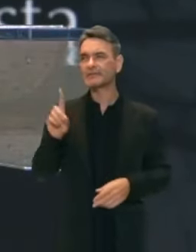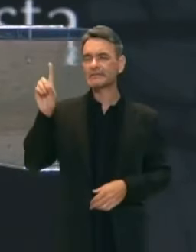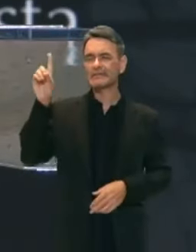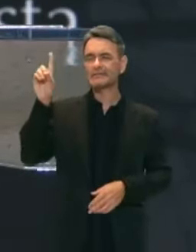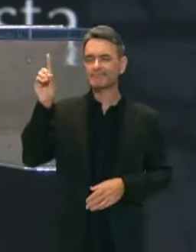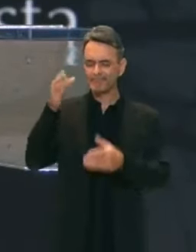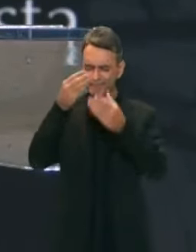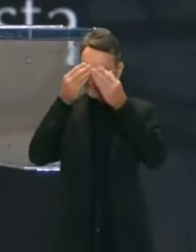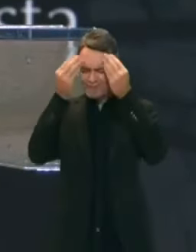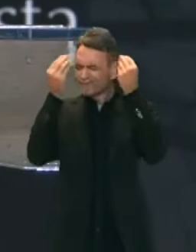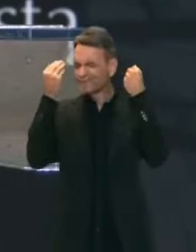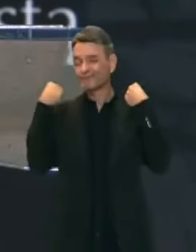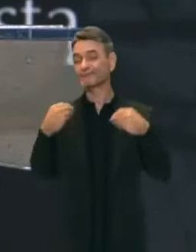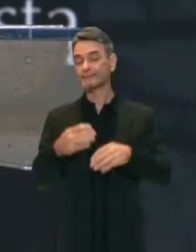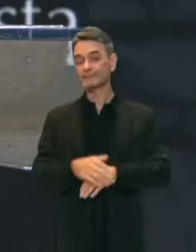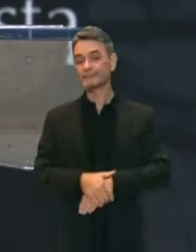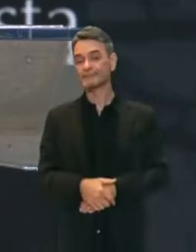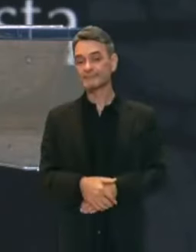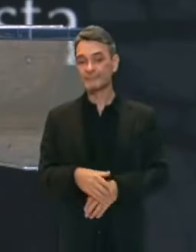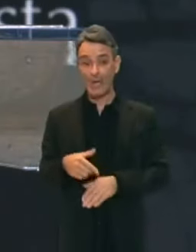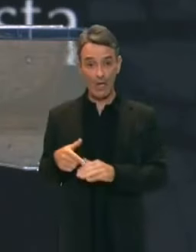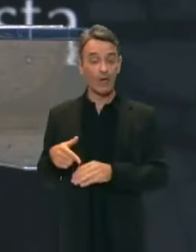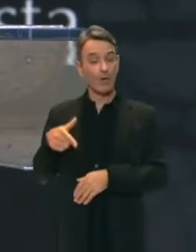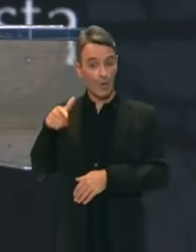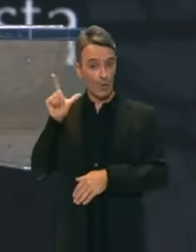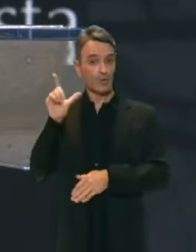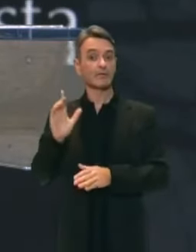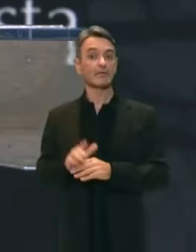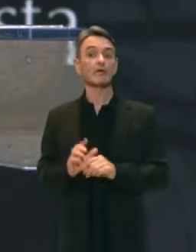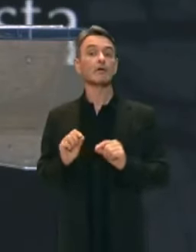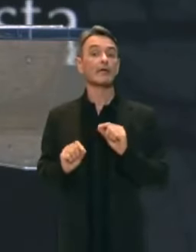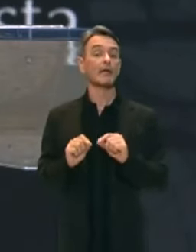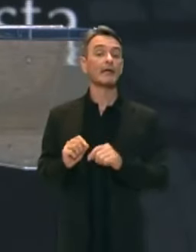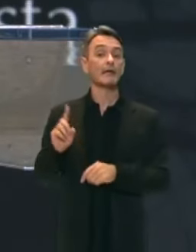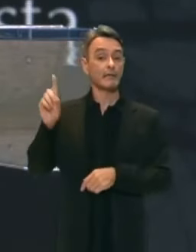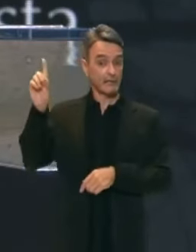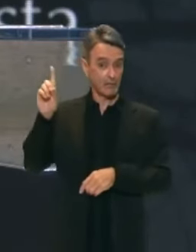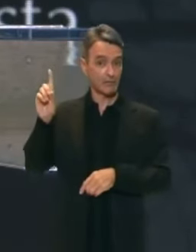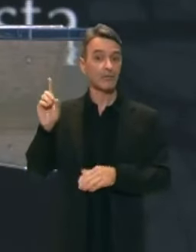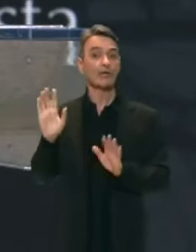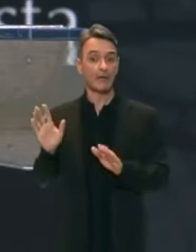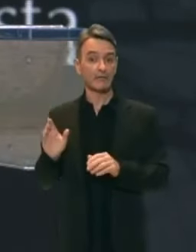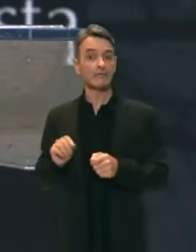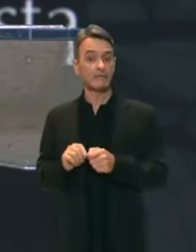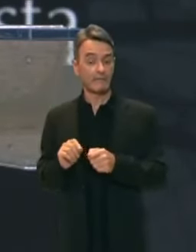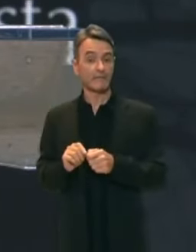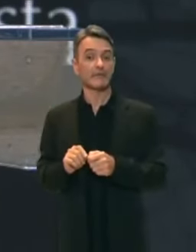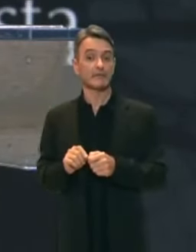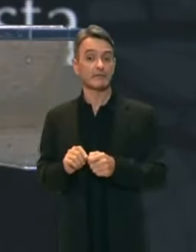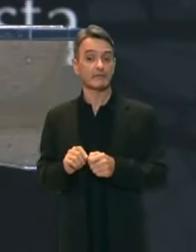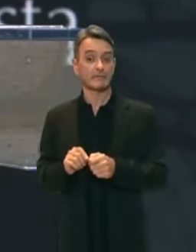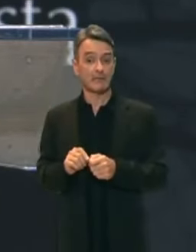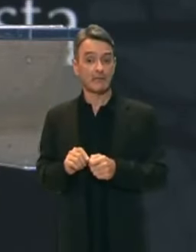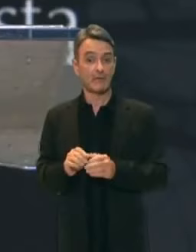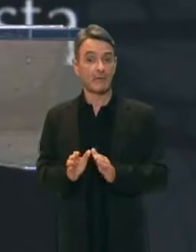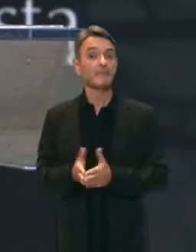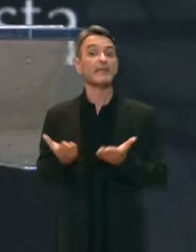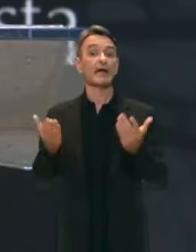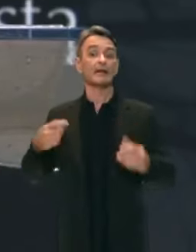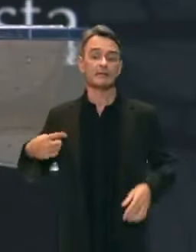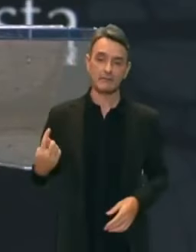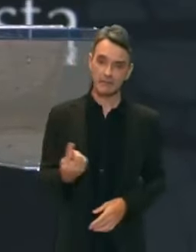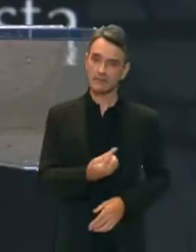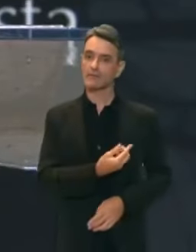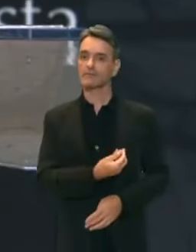facilmente que ontem mesmo Deus realizou um milagre na nossa vida. Nós